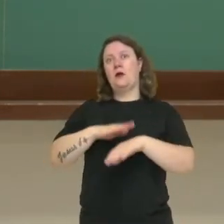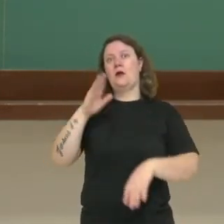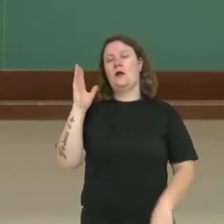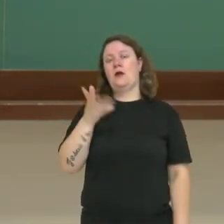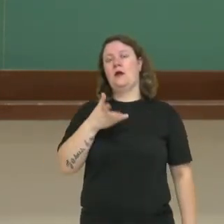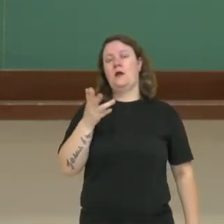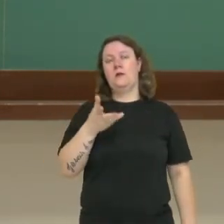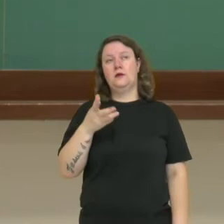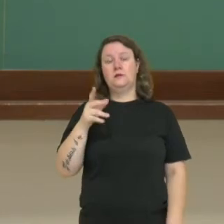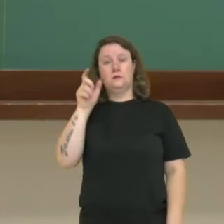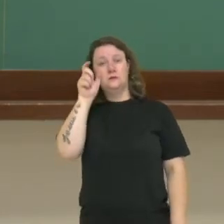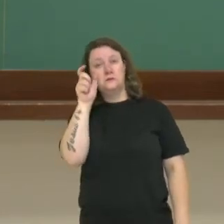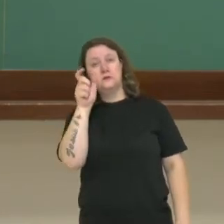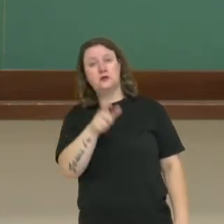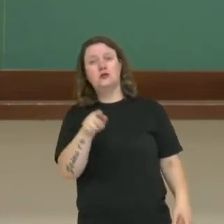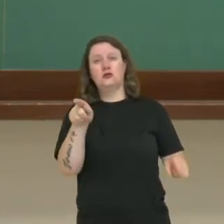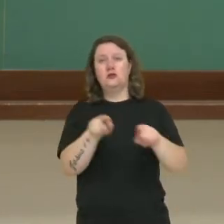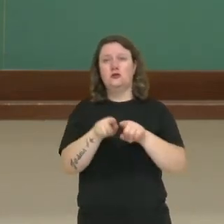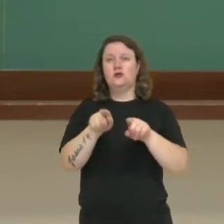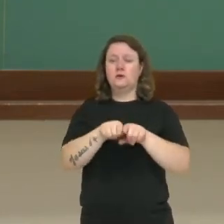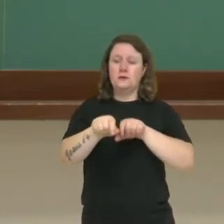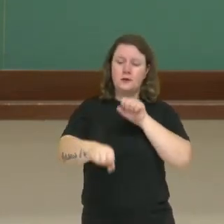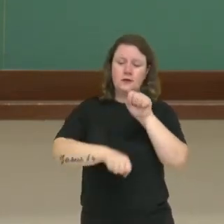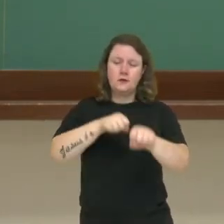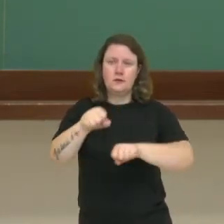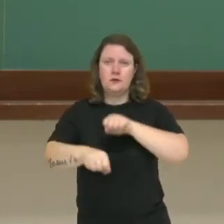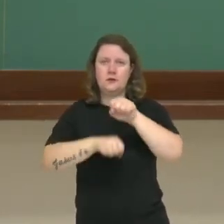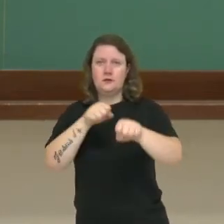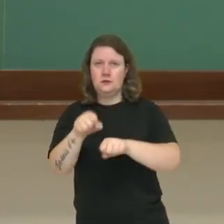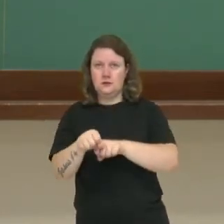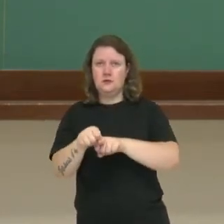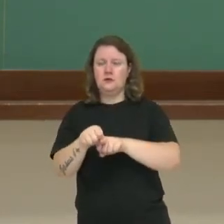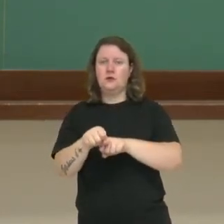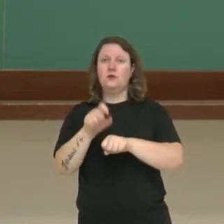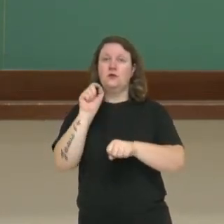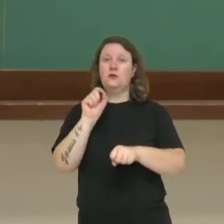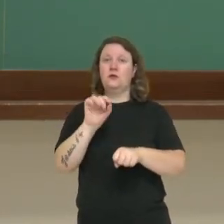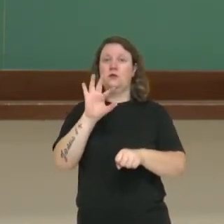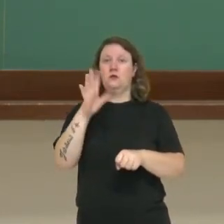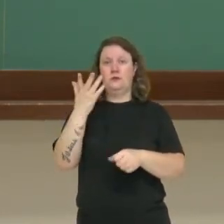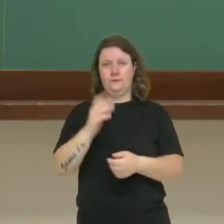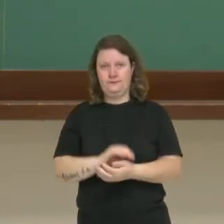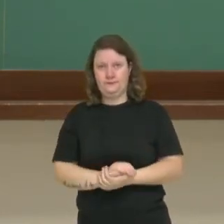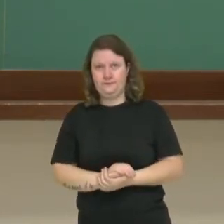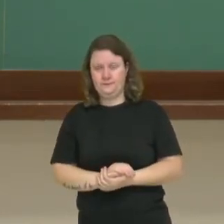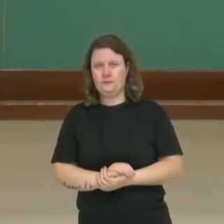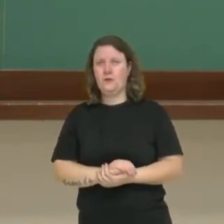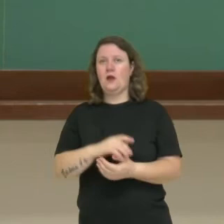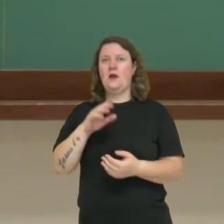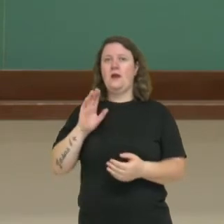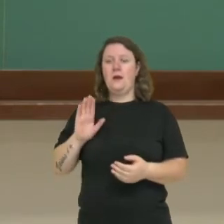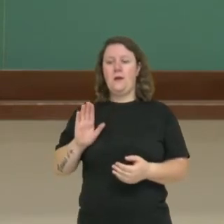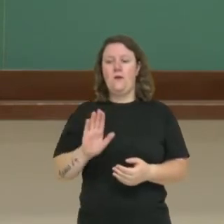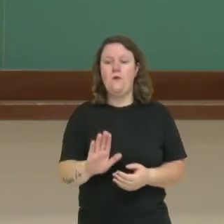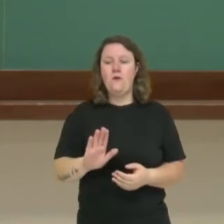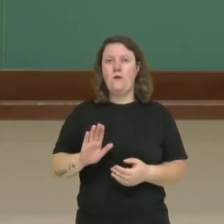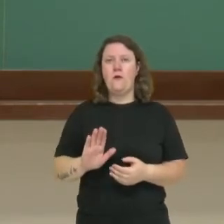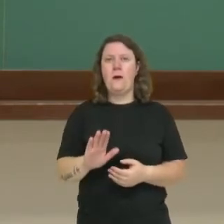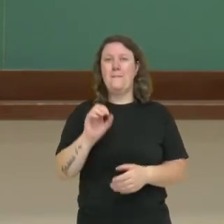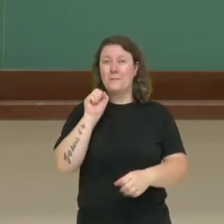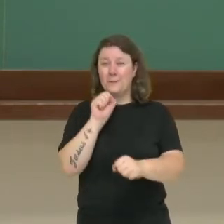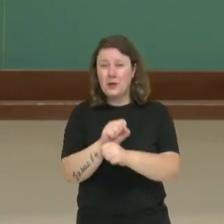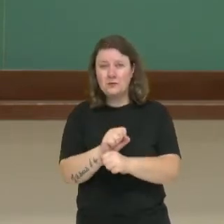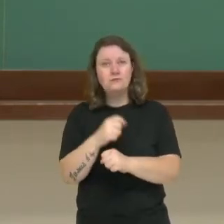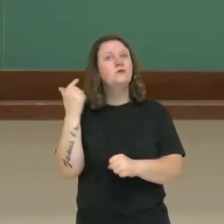essas bicicletas. Essas bicicletas da pista, elas não têm freio, elas